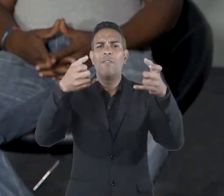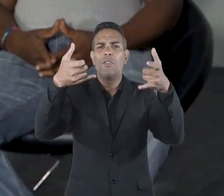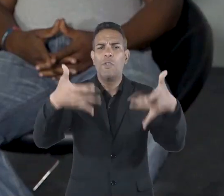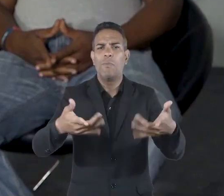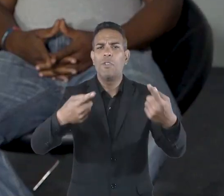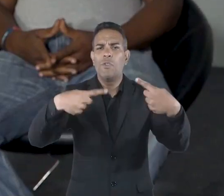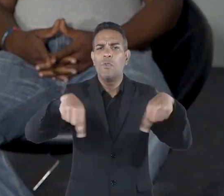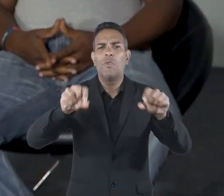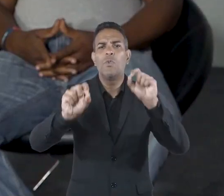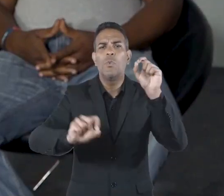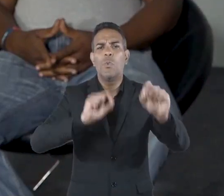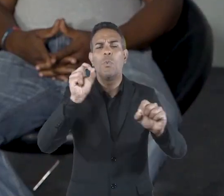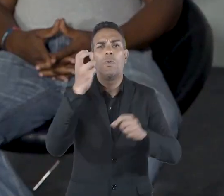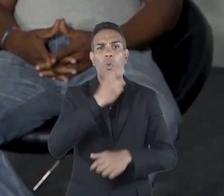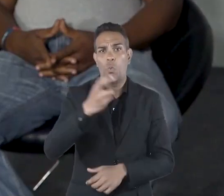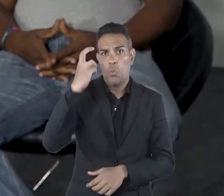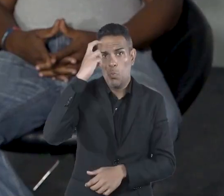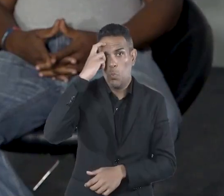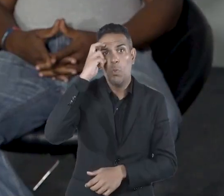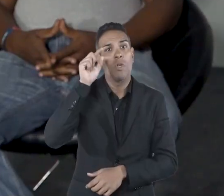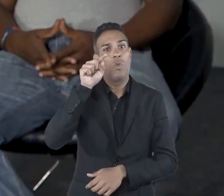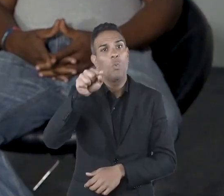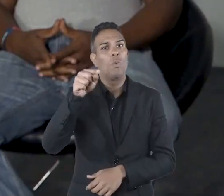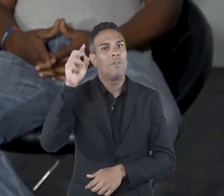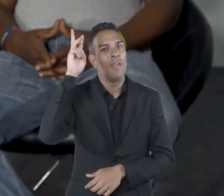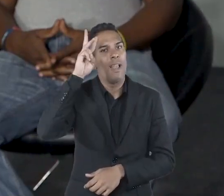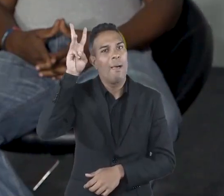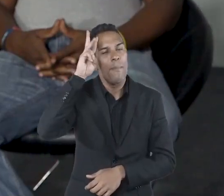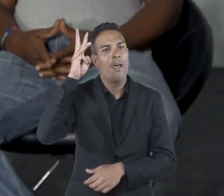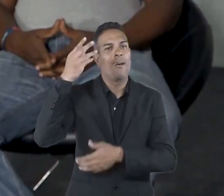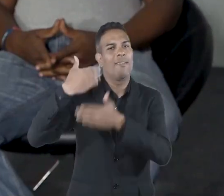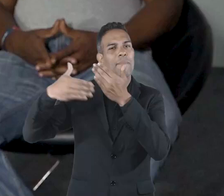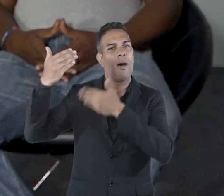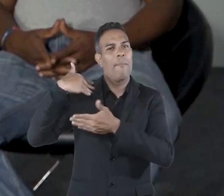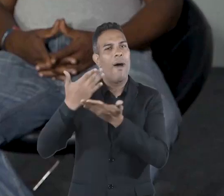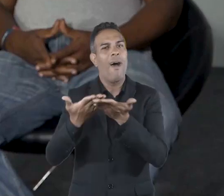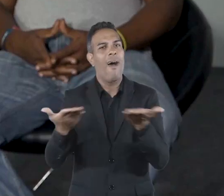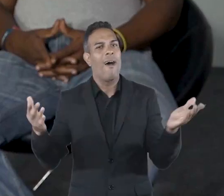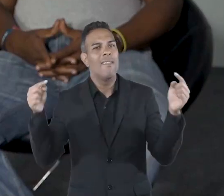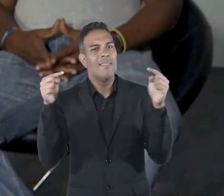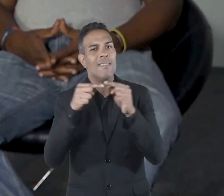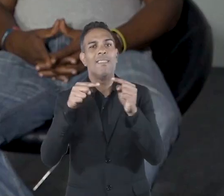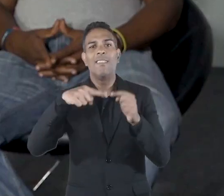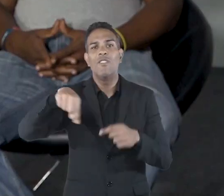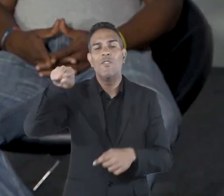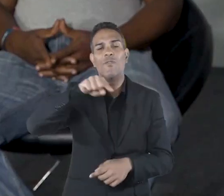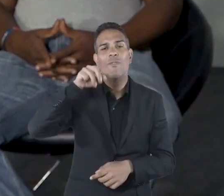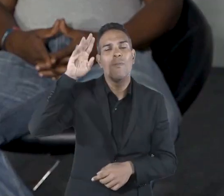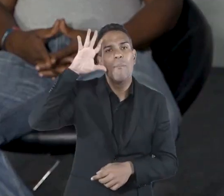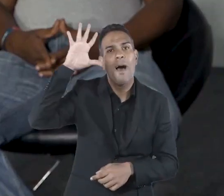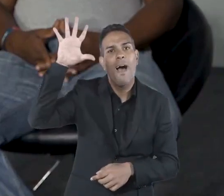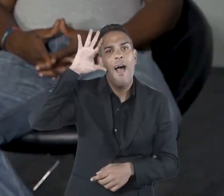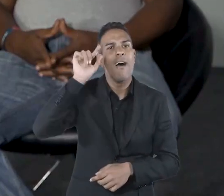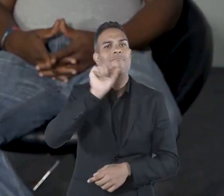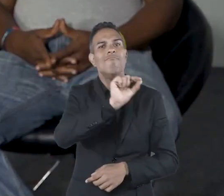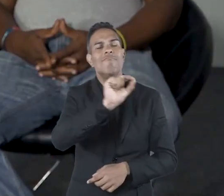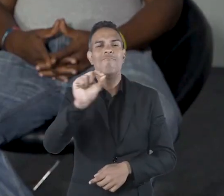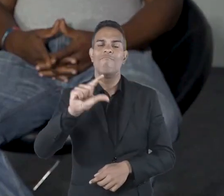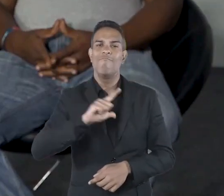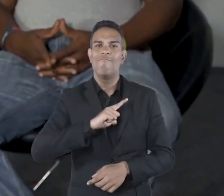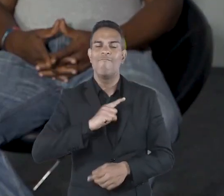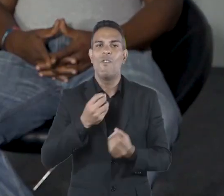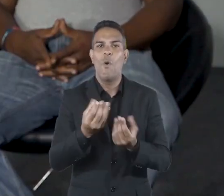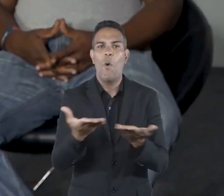sua história, para trazer um pedacinho da sua cultura, das suas memórias, né? Que essas memórias,